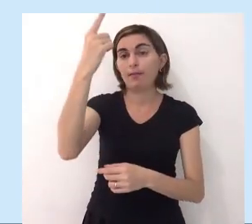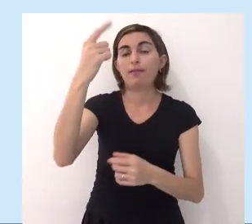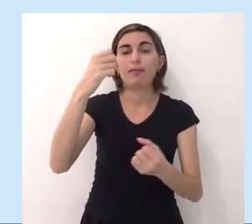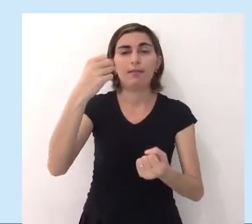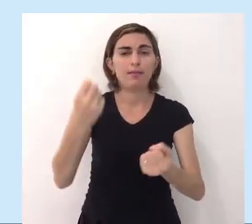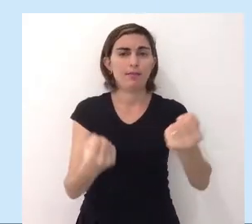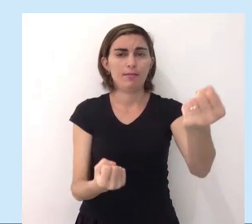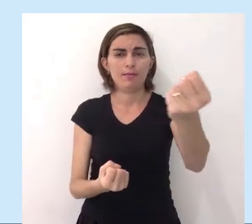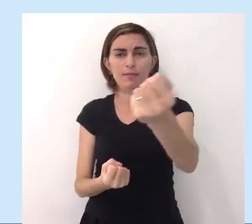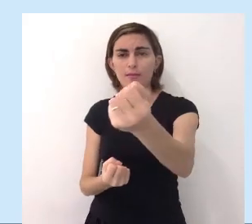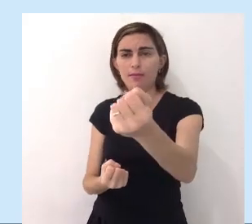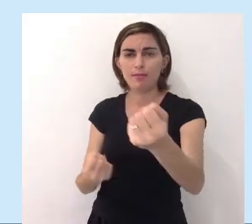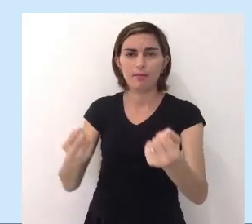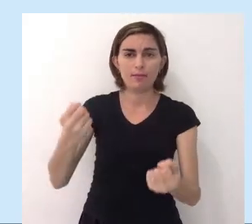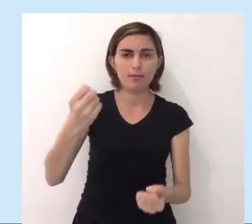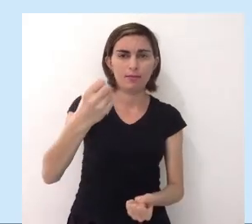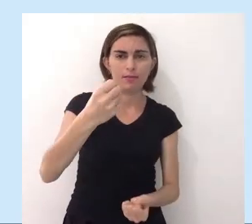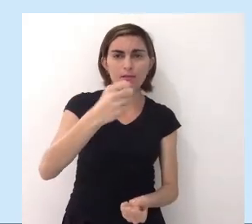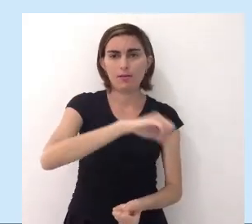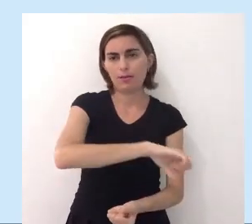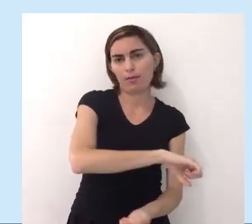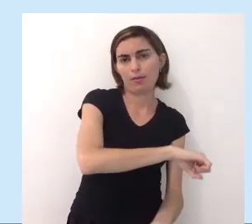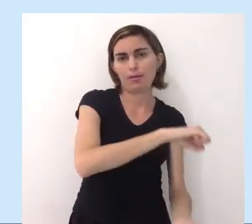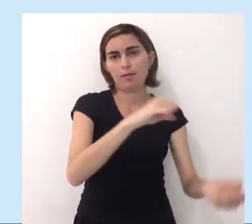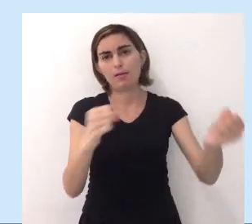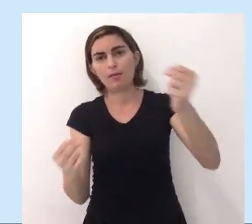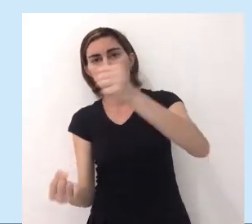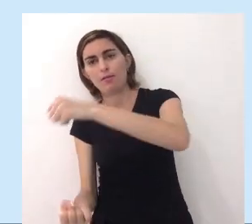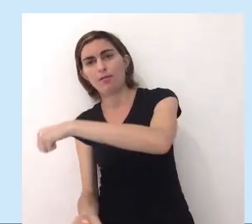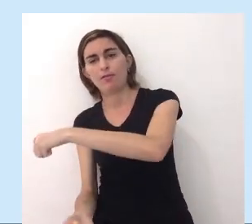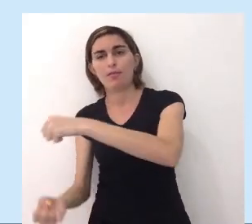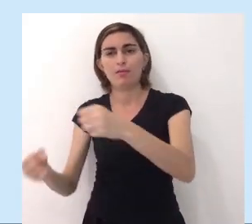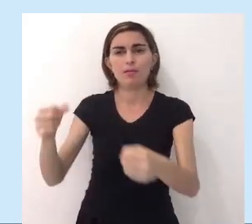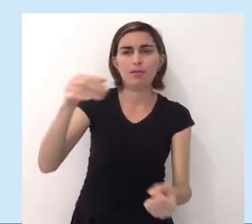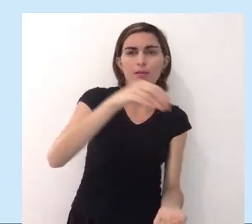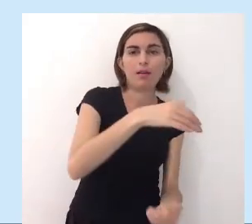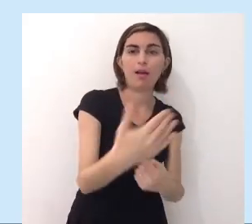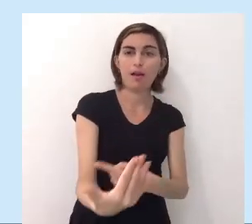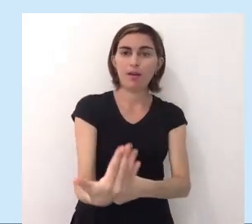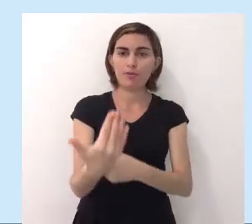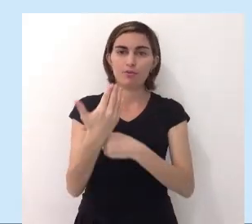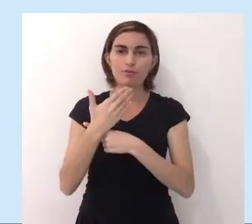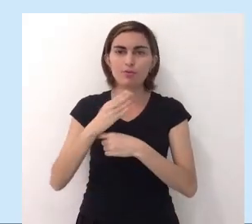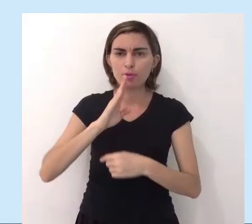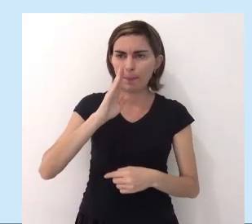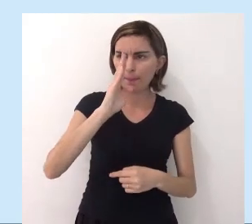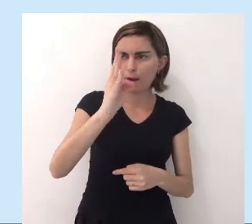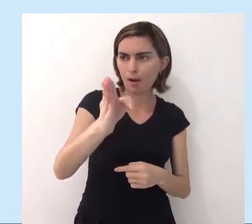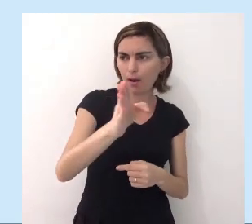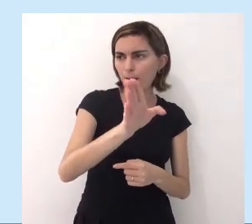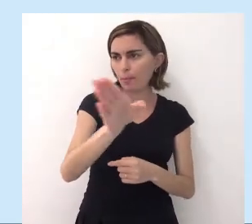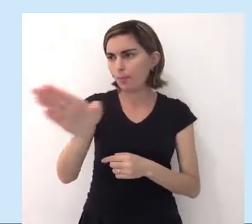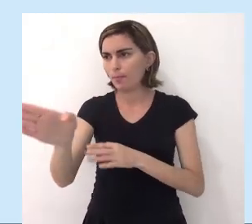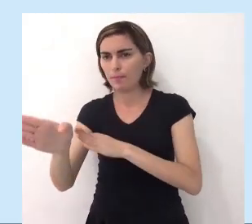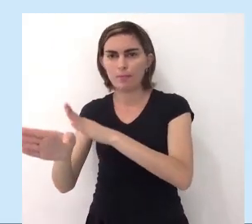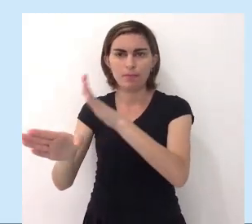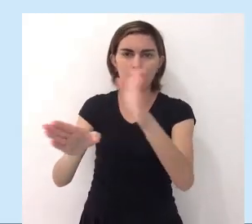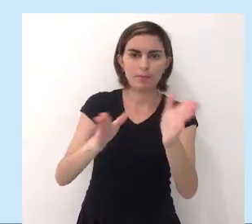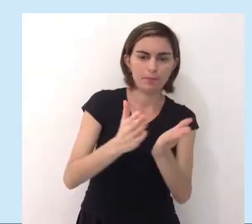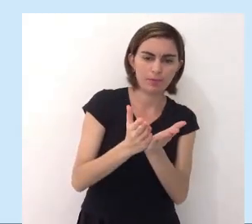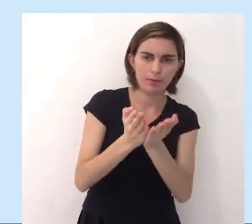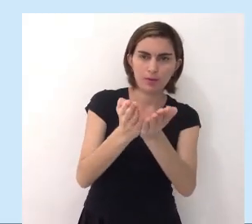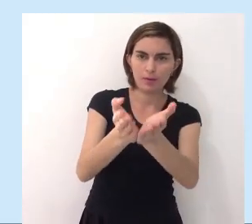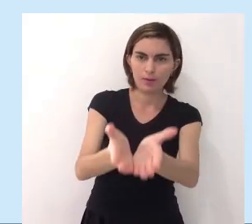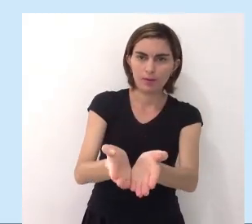são um pedaço de madeira, né? Um grande pedaço de madeira que serve para guiar o barco na